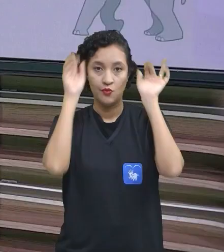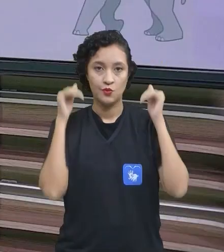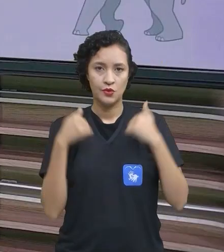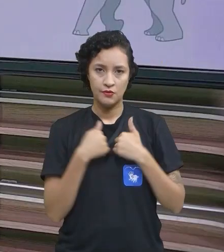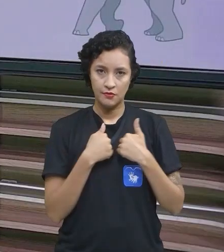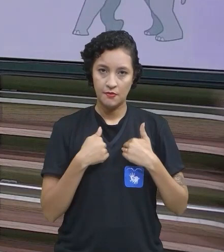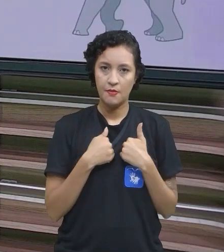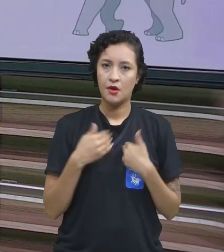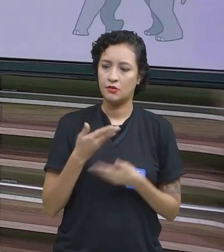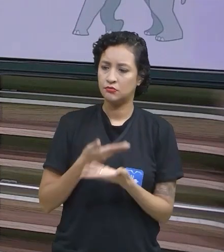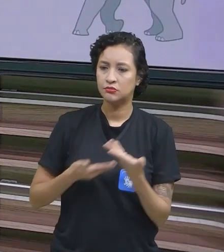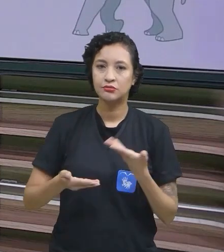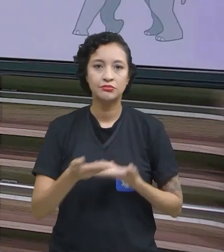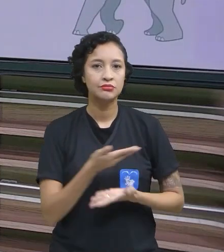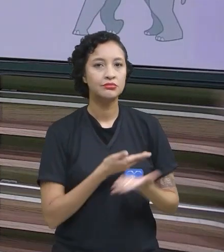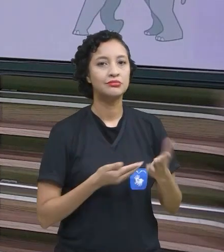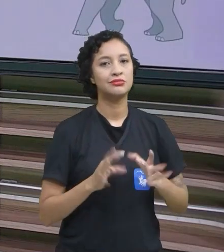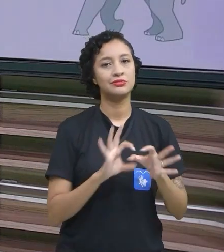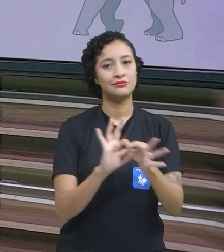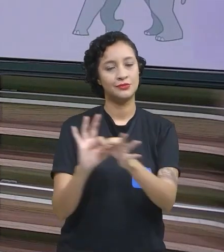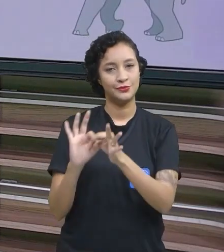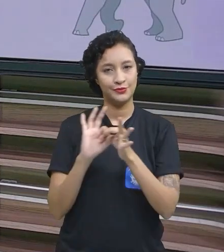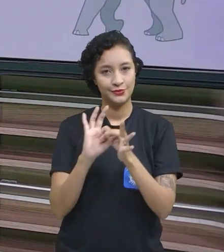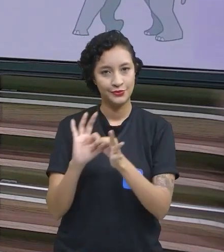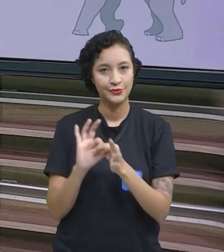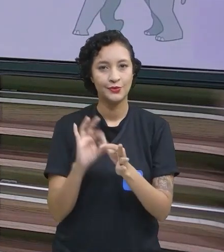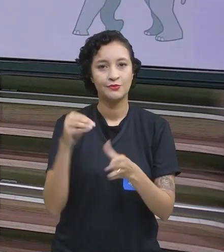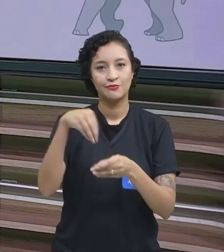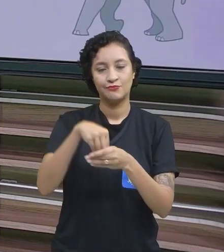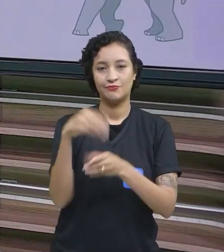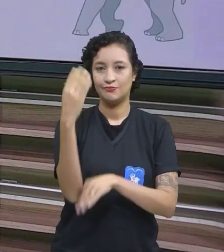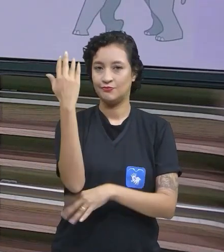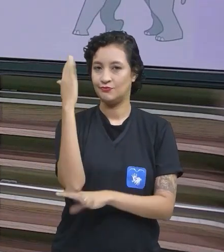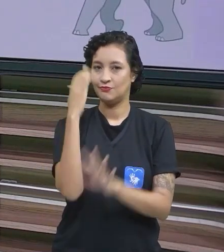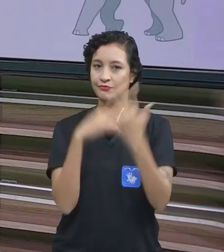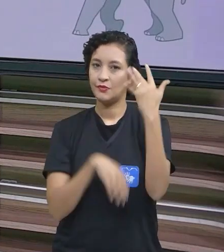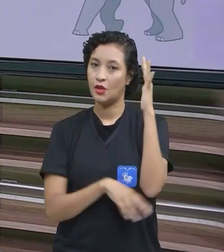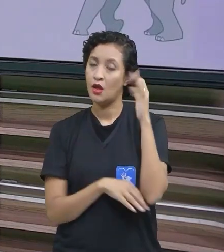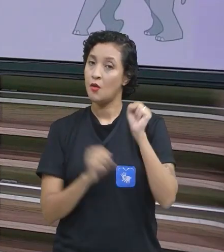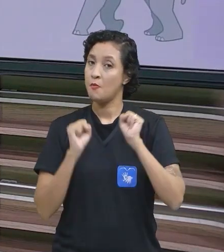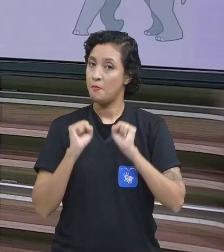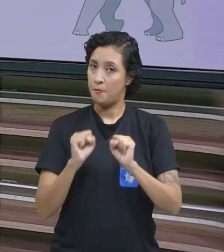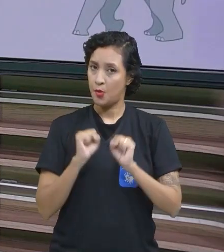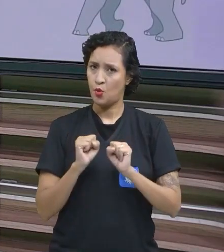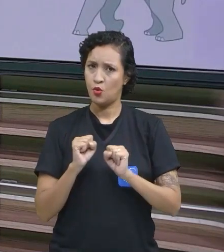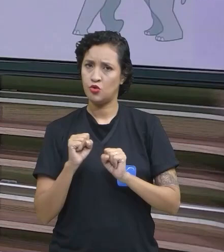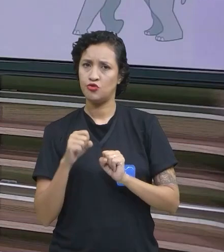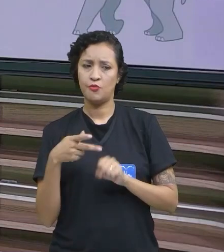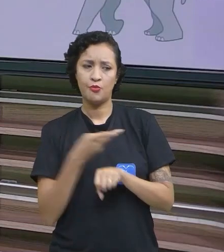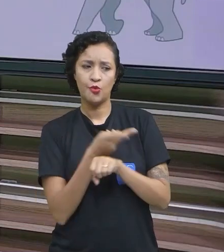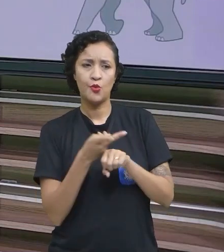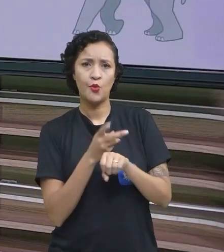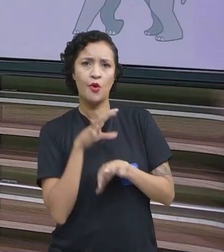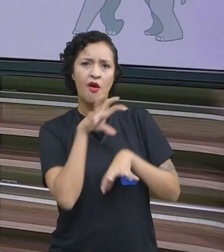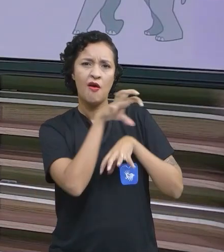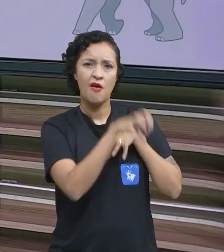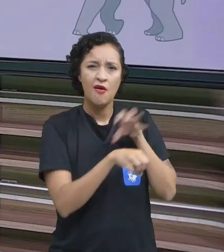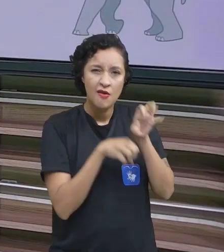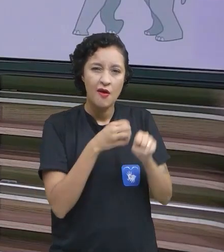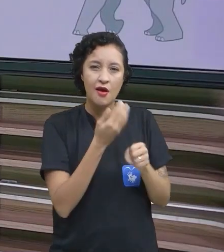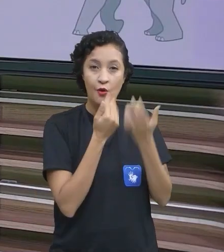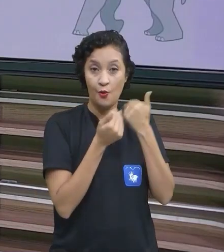forma, participam, né, da natureza e eles podem ser presas ou podem ser também predadores. Além de